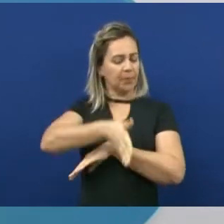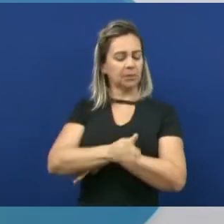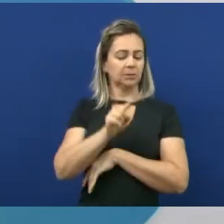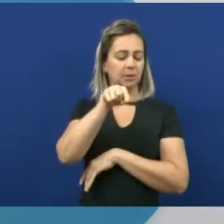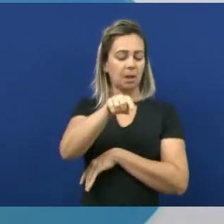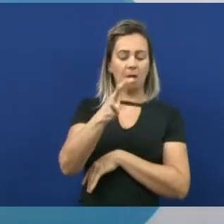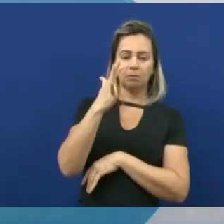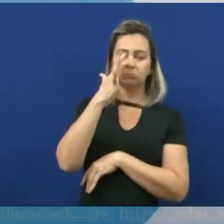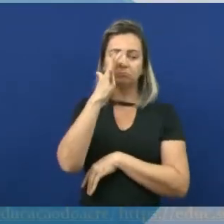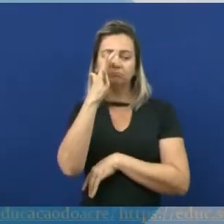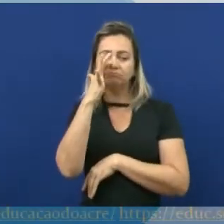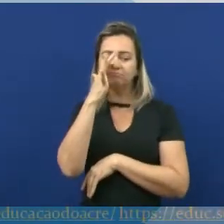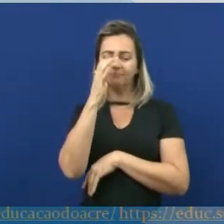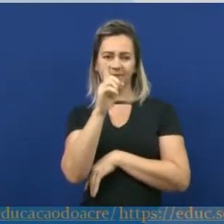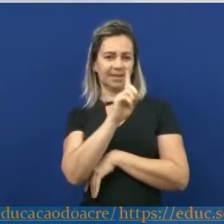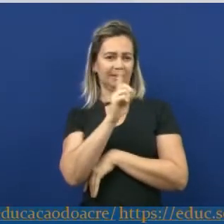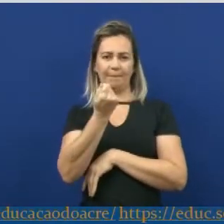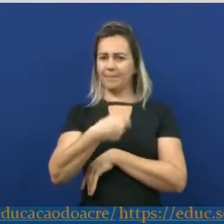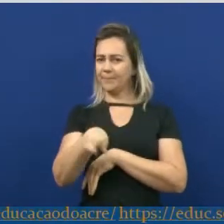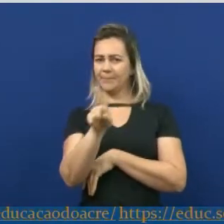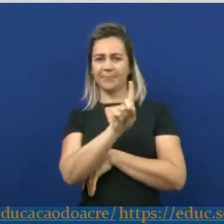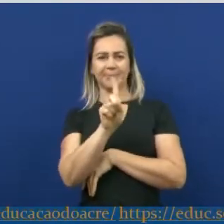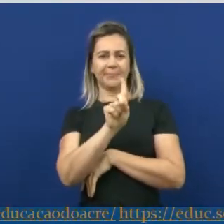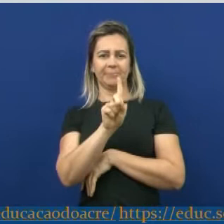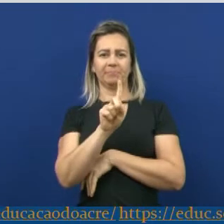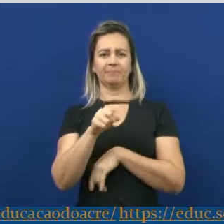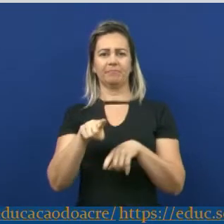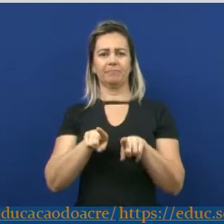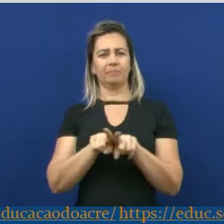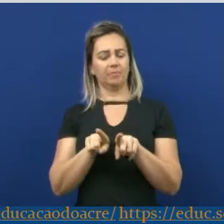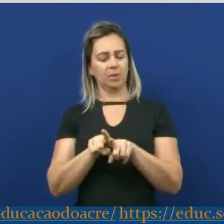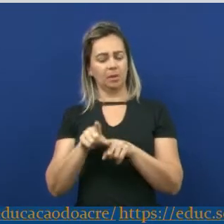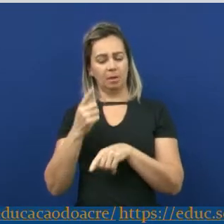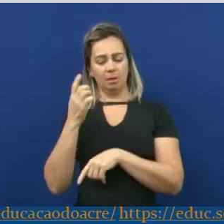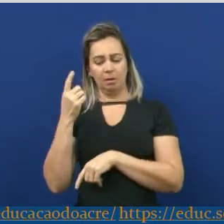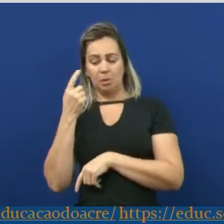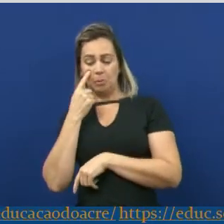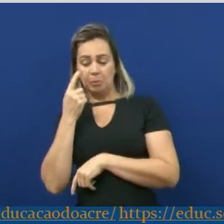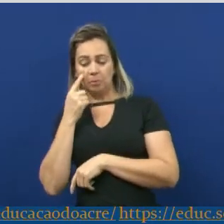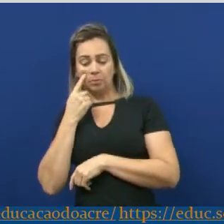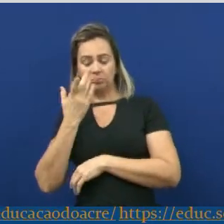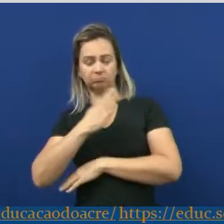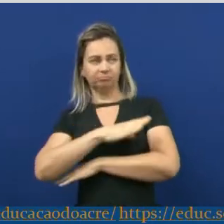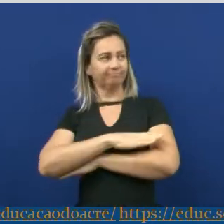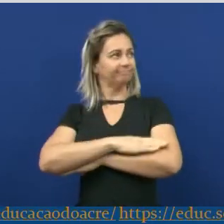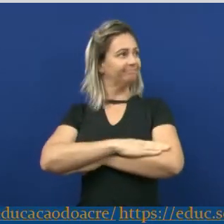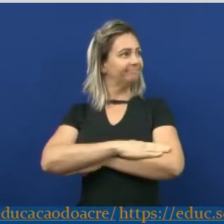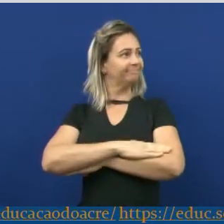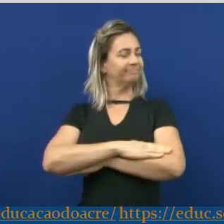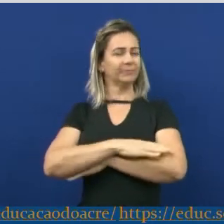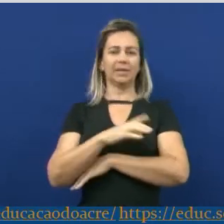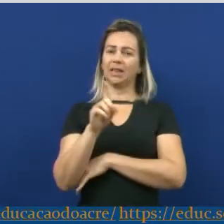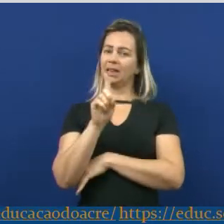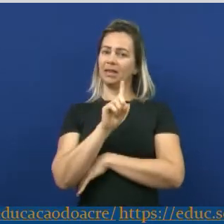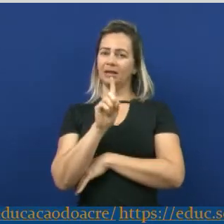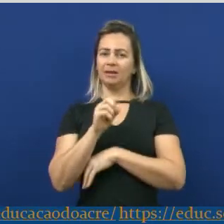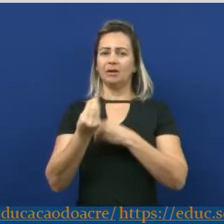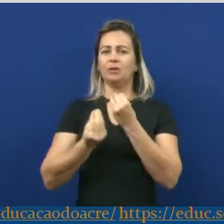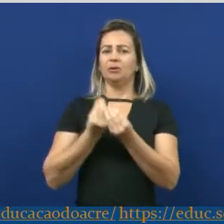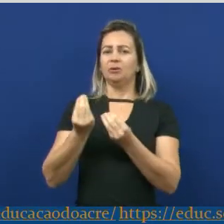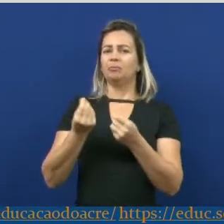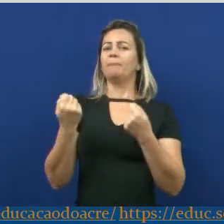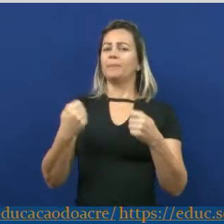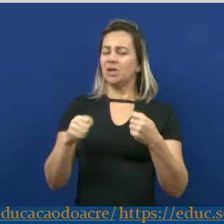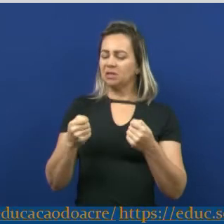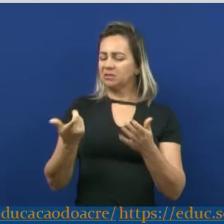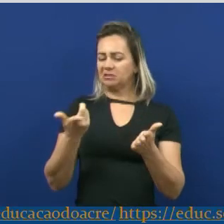para poder apreciar, contemplar o quadro da Mona Lisa. Ela está disponível a qualquer um, por meio da